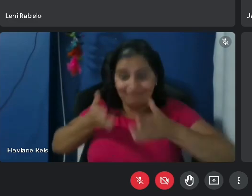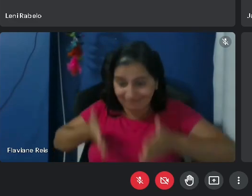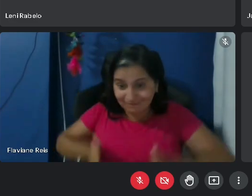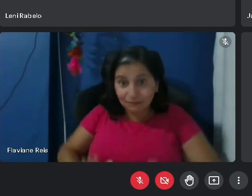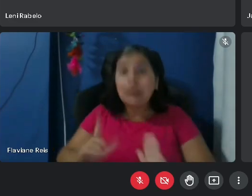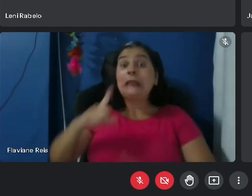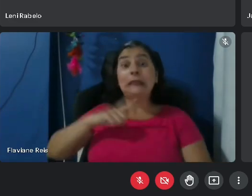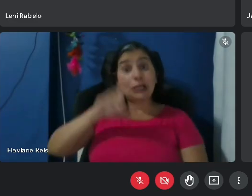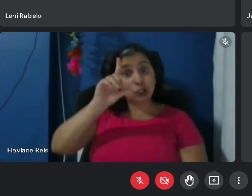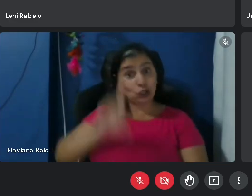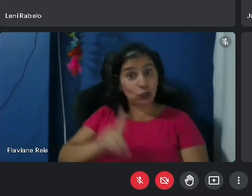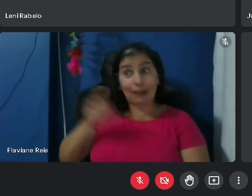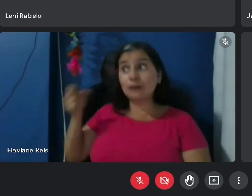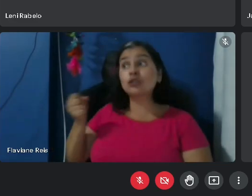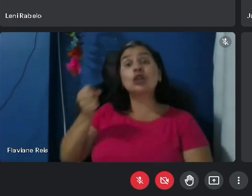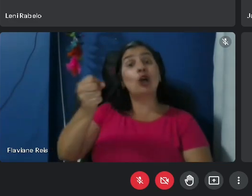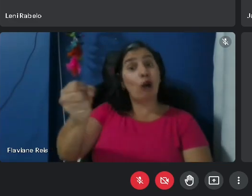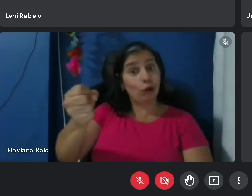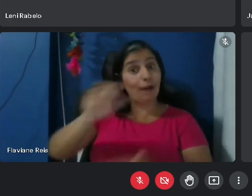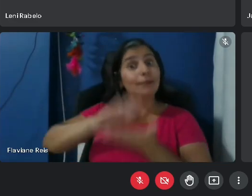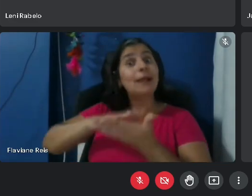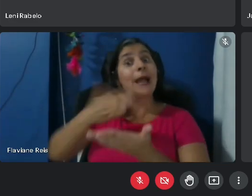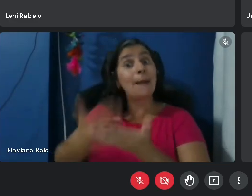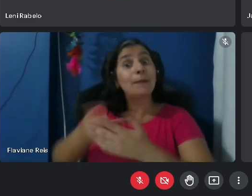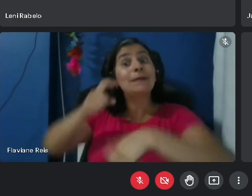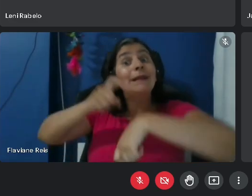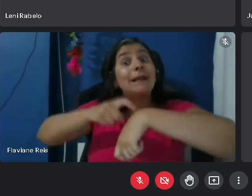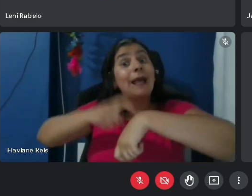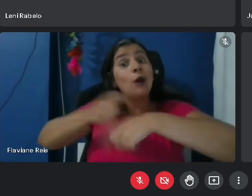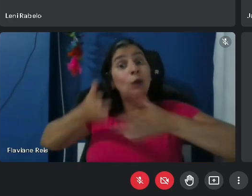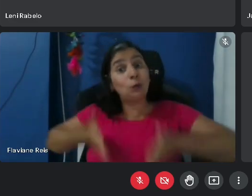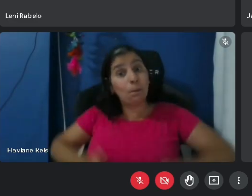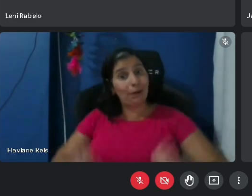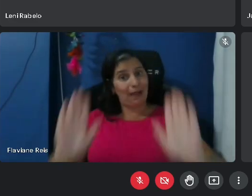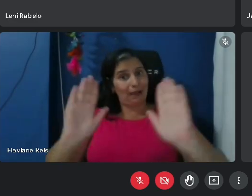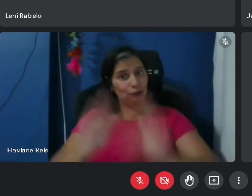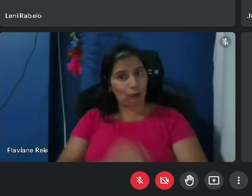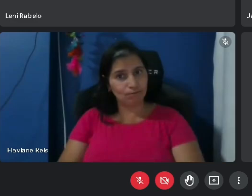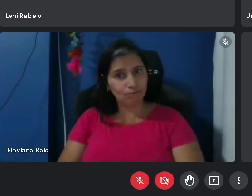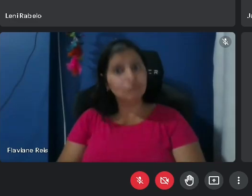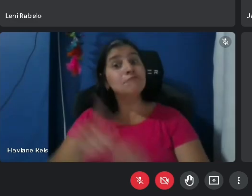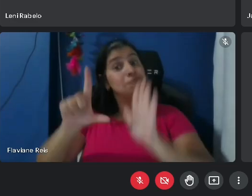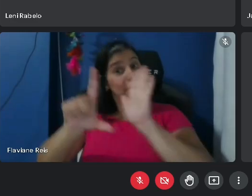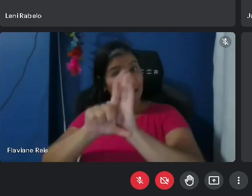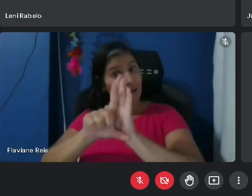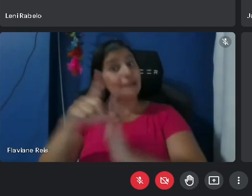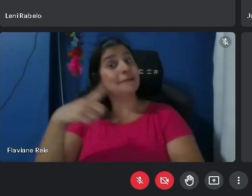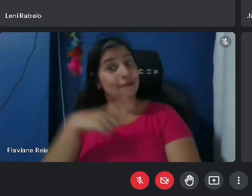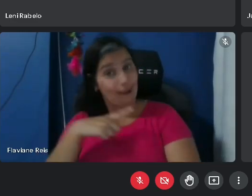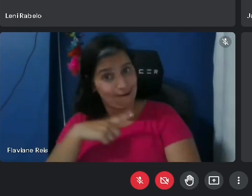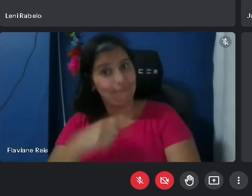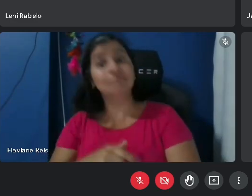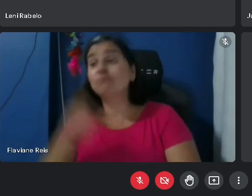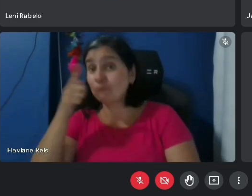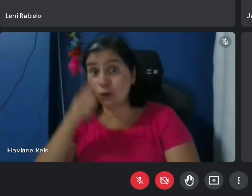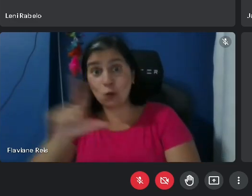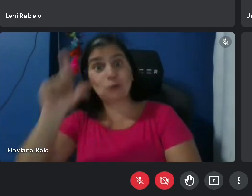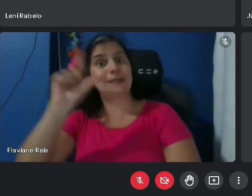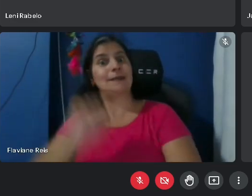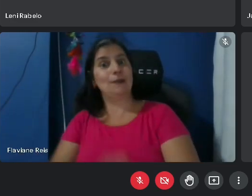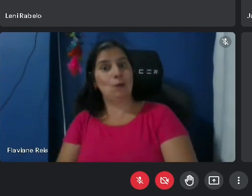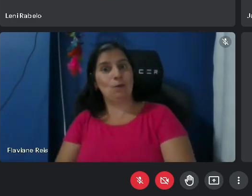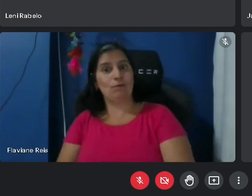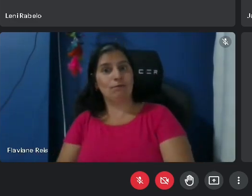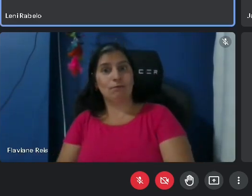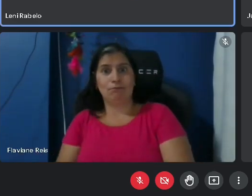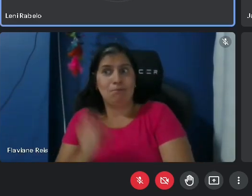surdas grávidas. É um direito colocar um intérprete no momento do parto com essas mães. Está dentro